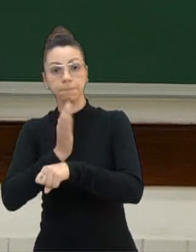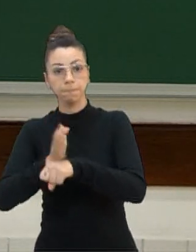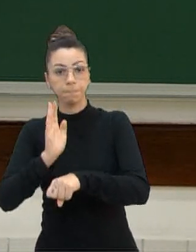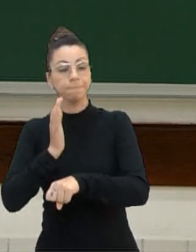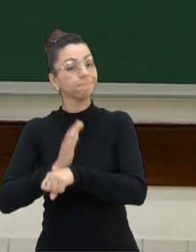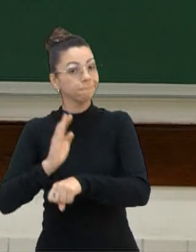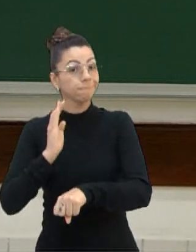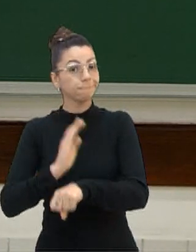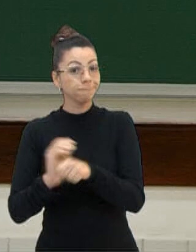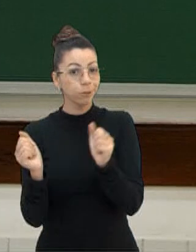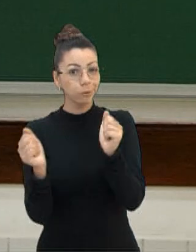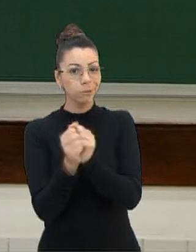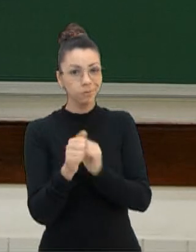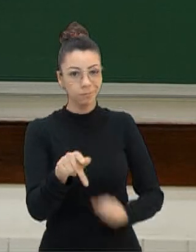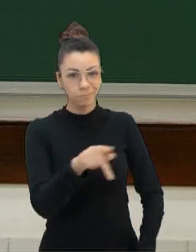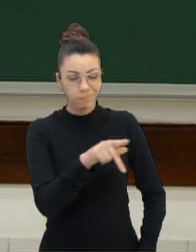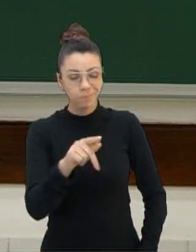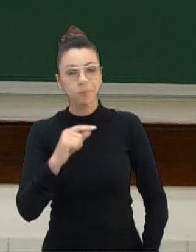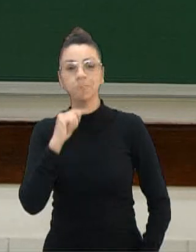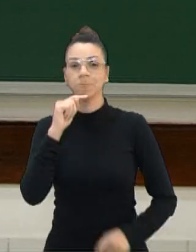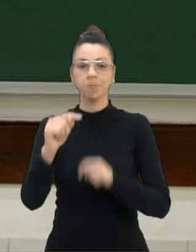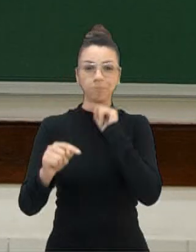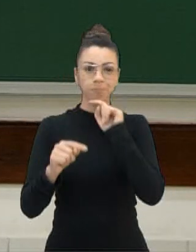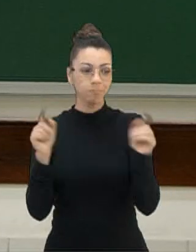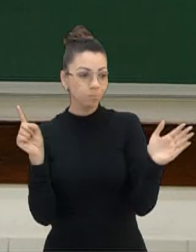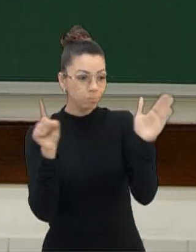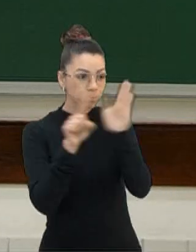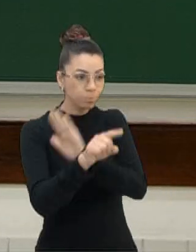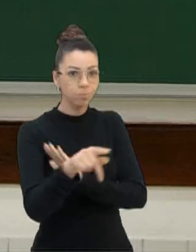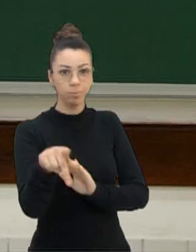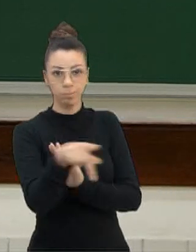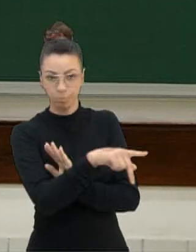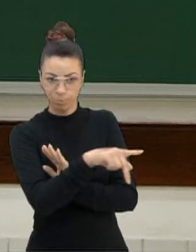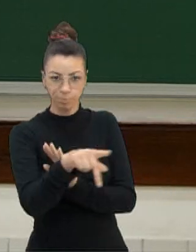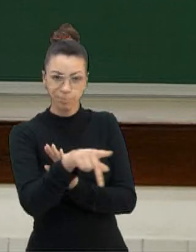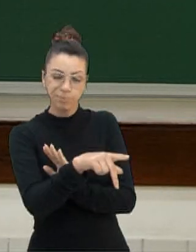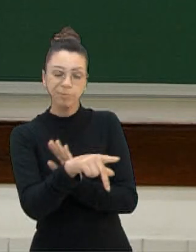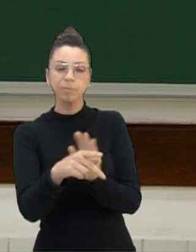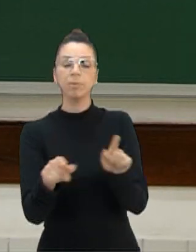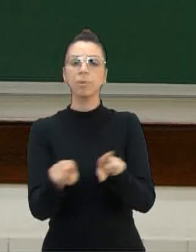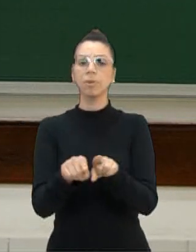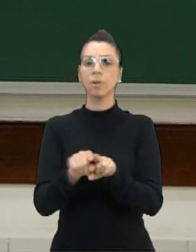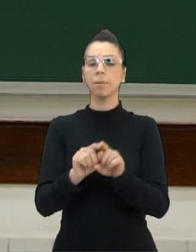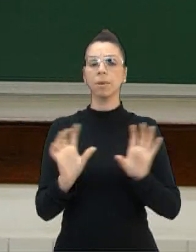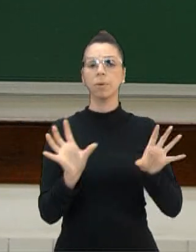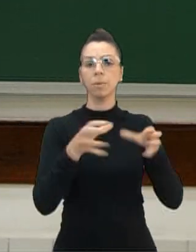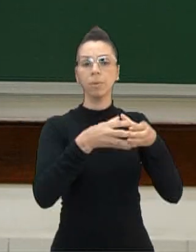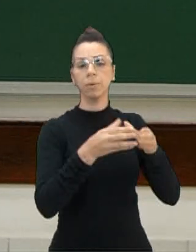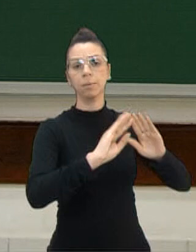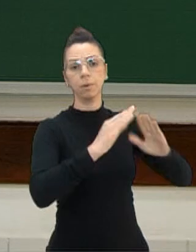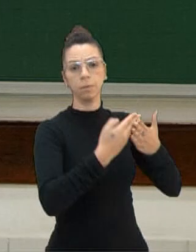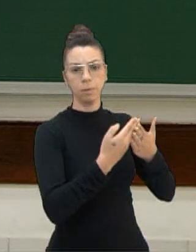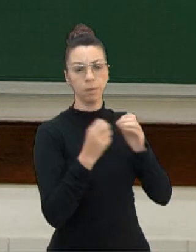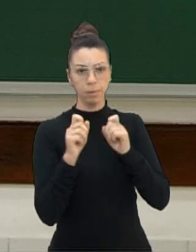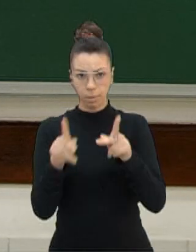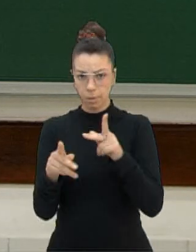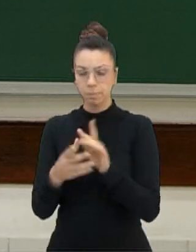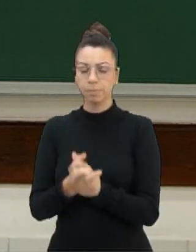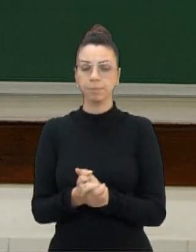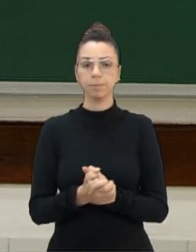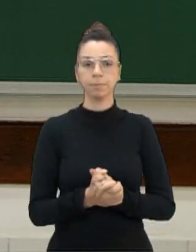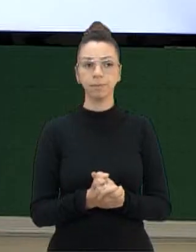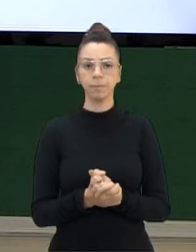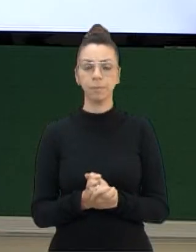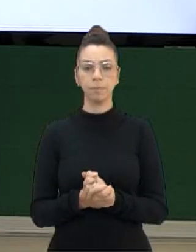exercícios aí junto com os professores. Qualquer dúvida, conversa com o professor, conversa com a equipe da sua escola. Perfeito? A ver o que temos